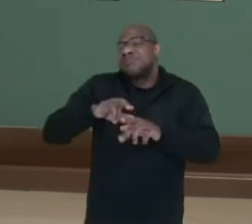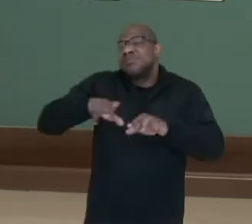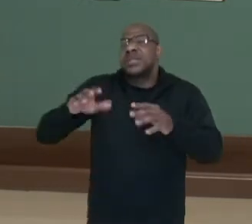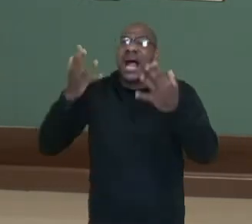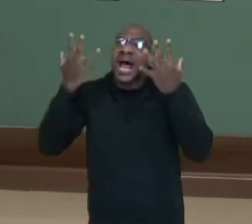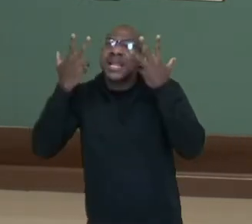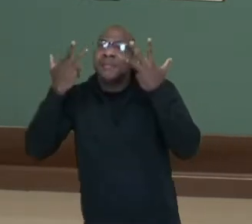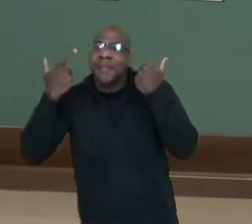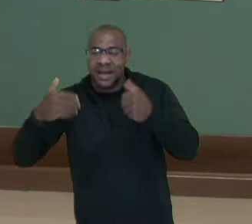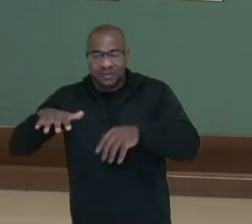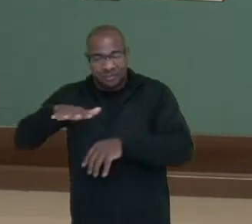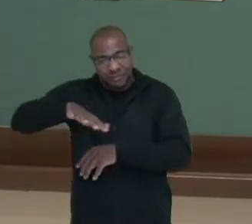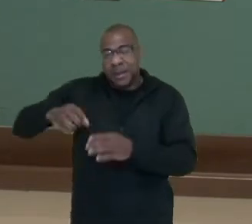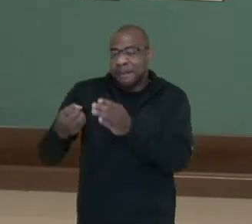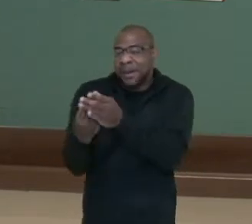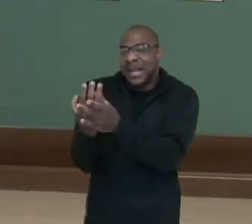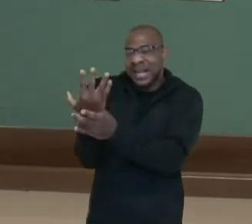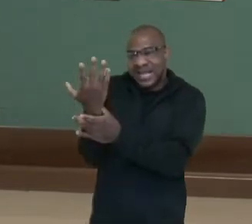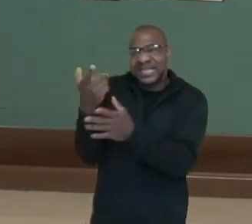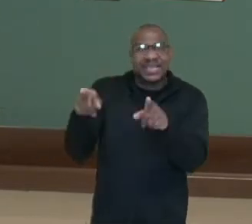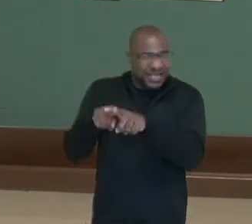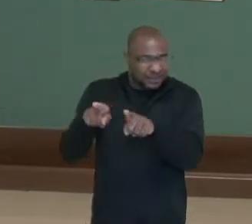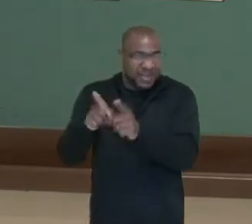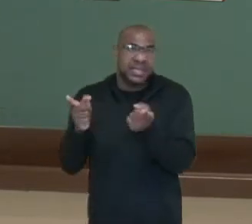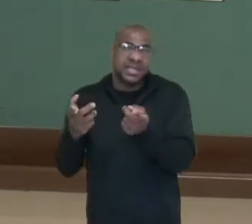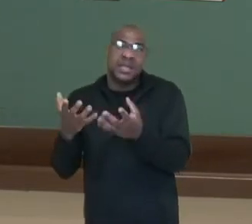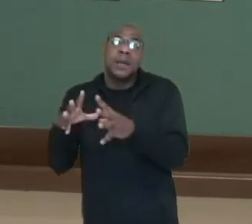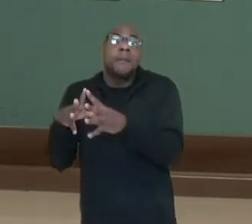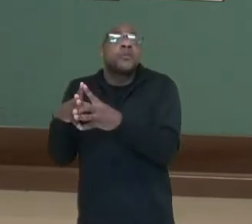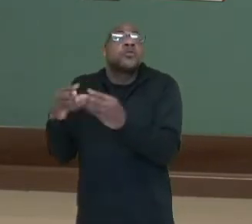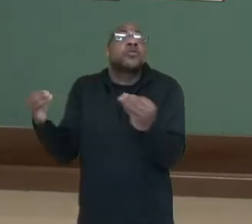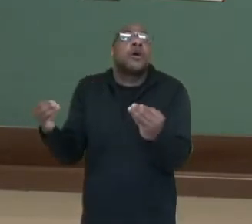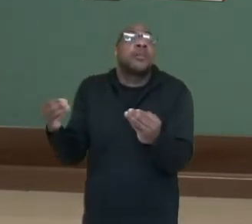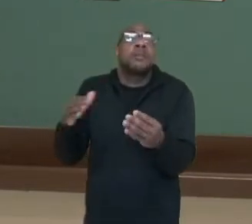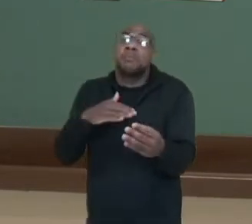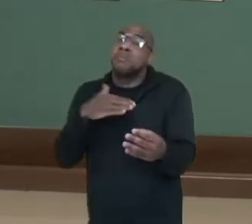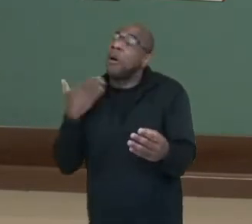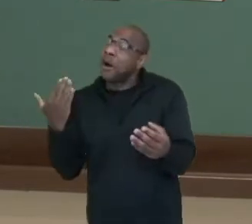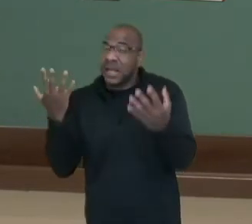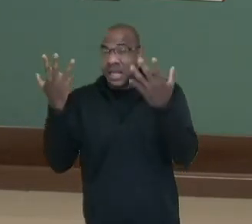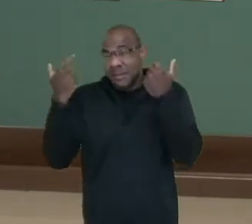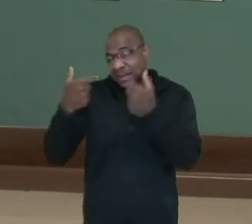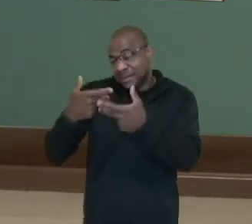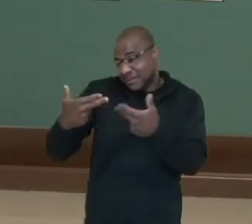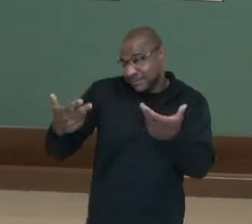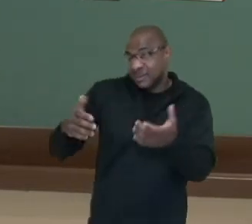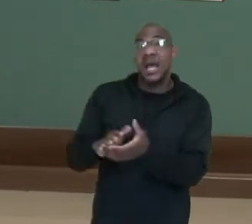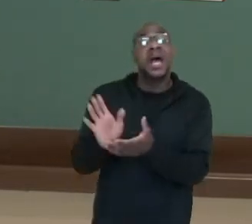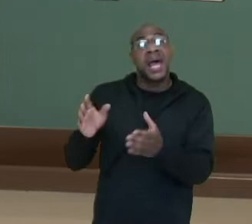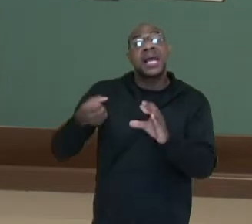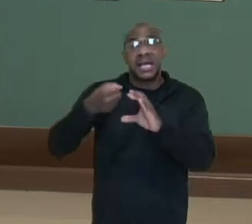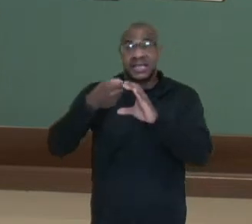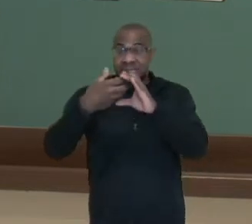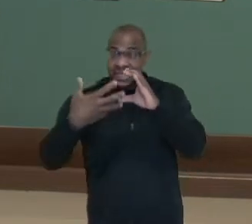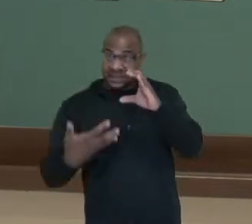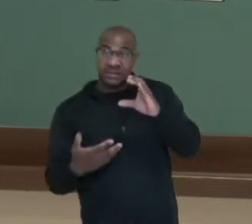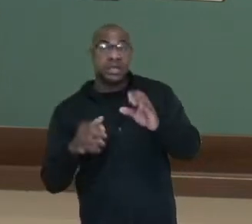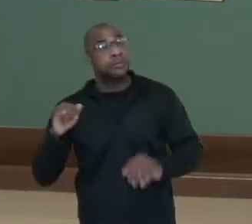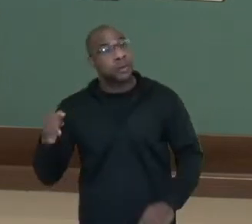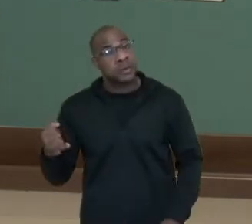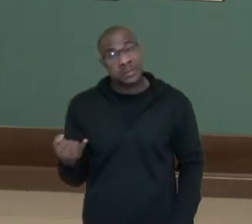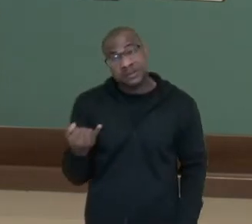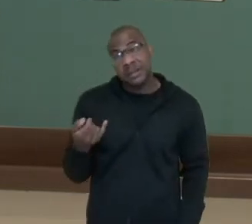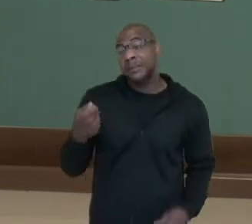morrem, né? E muitas podem entrar em extinção. Então são características que são muito importantes, que devem